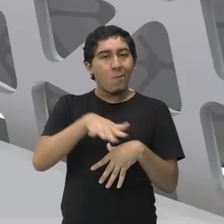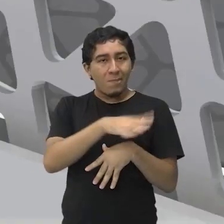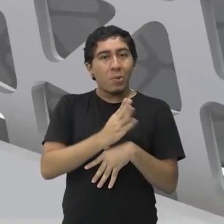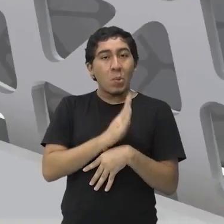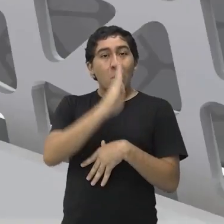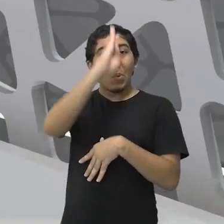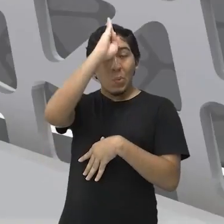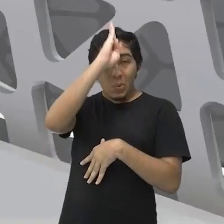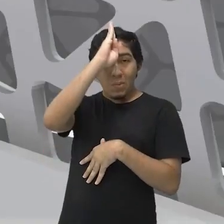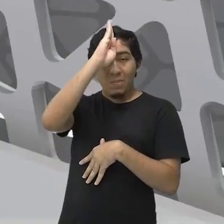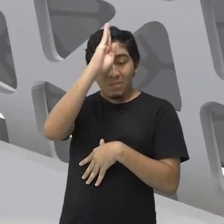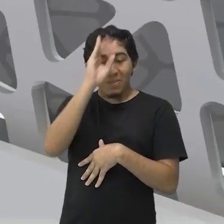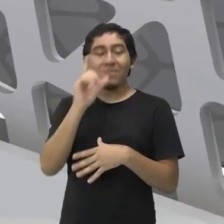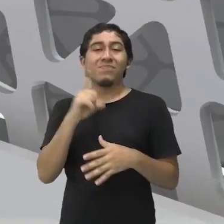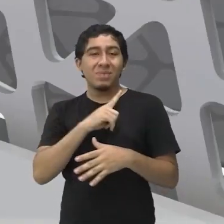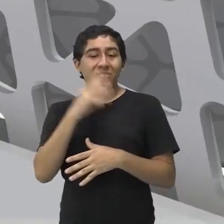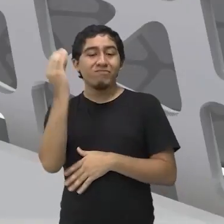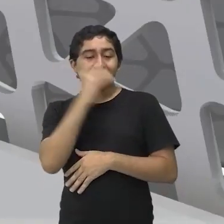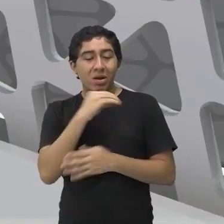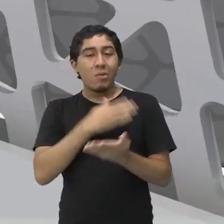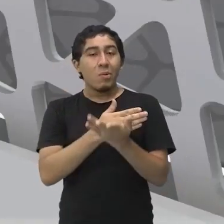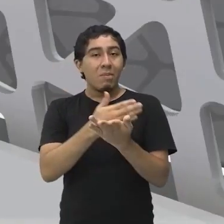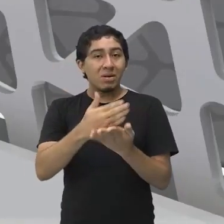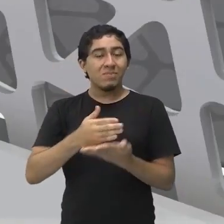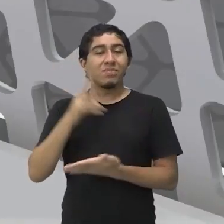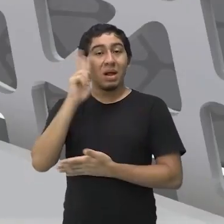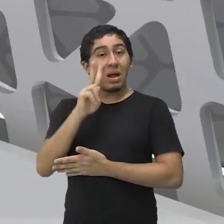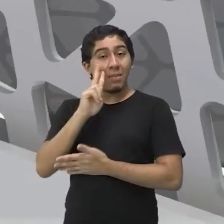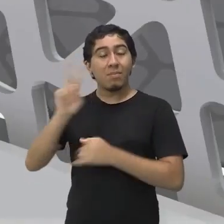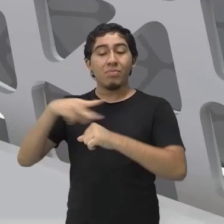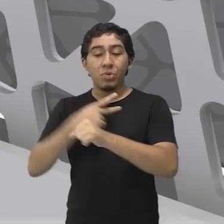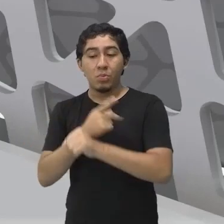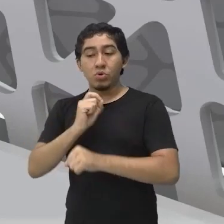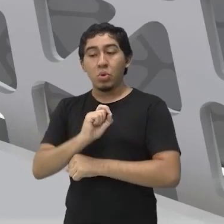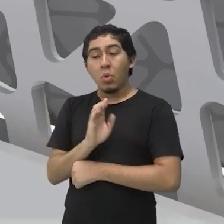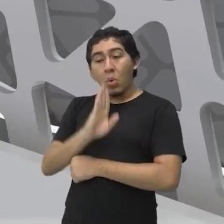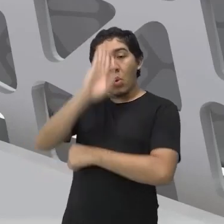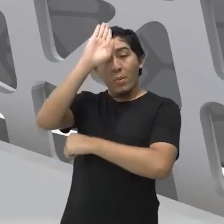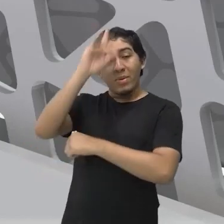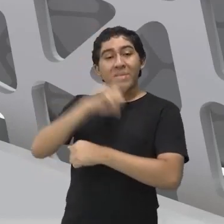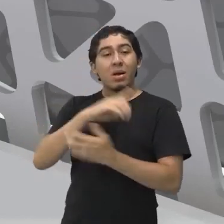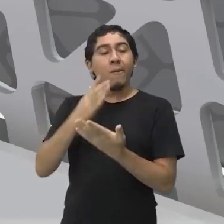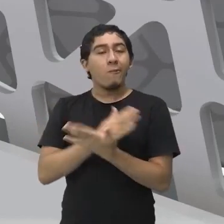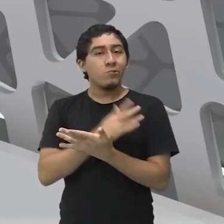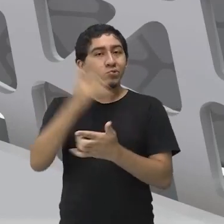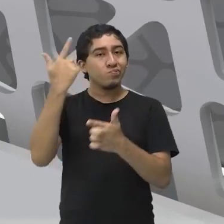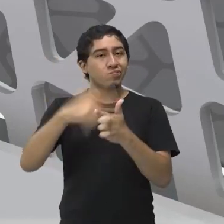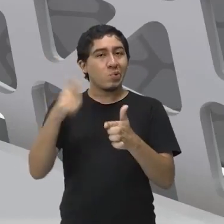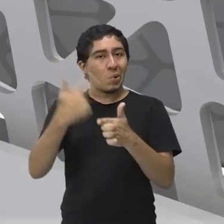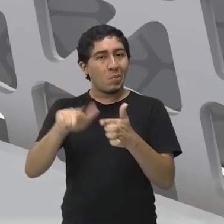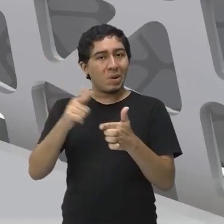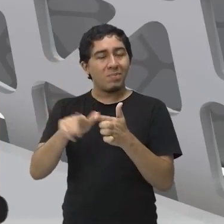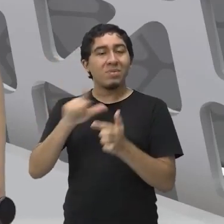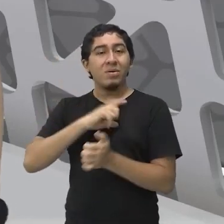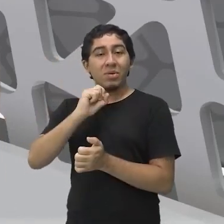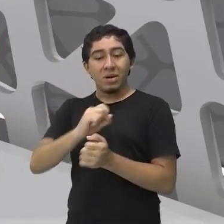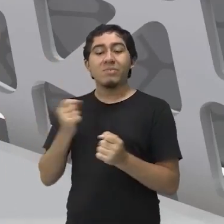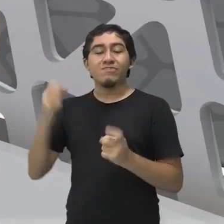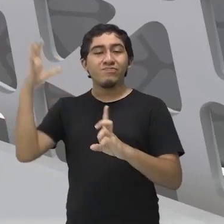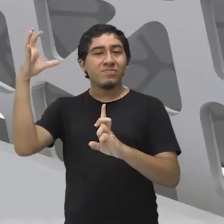Lembrem-se que logo depois Roma vai começar a ter alguns problemas, que isso vai acabar afetando todo o